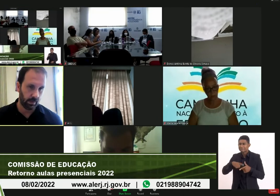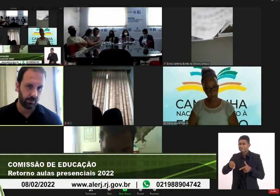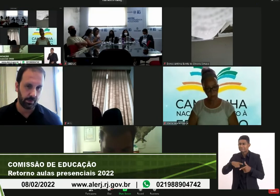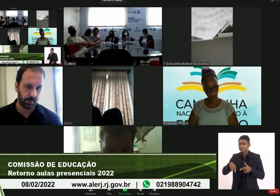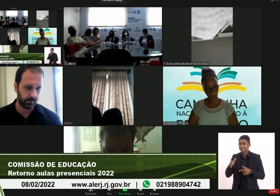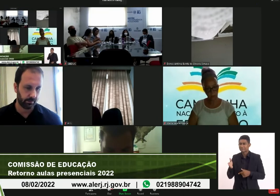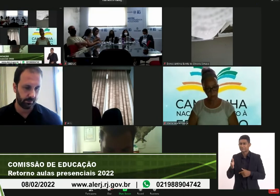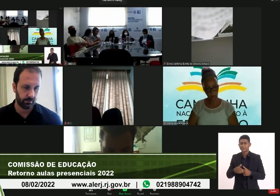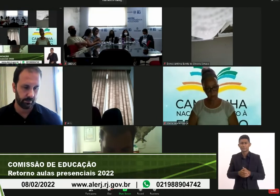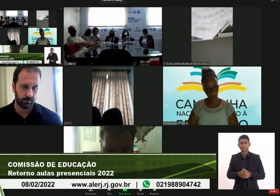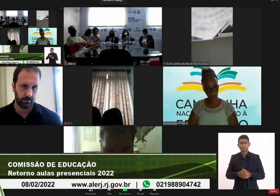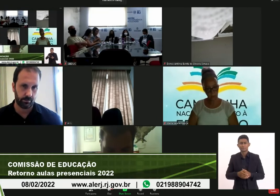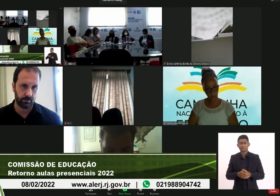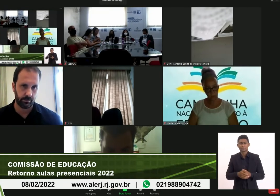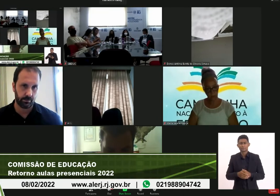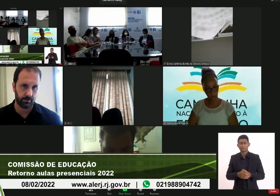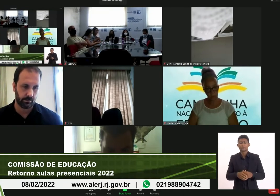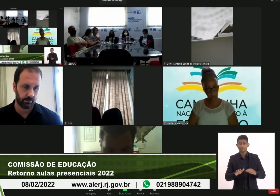O que me assusta,